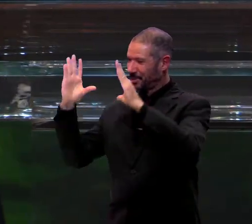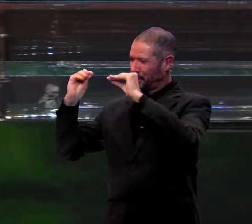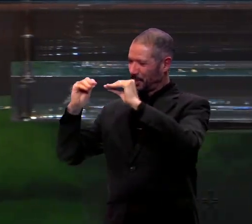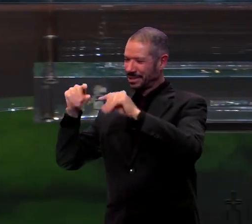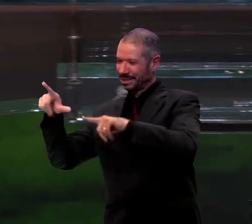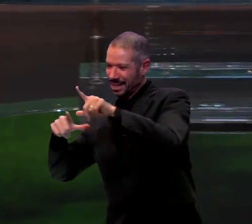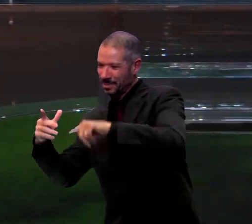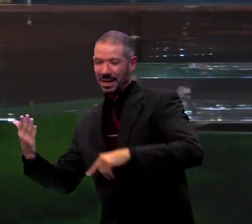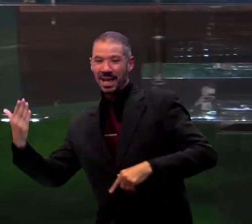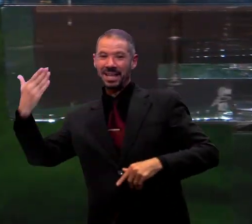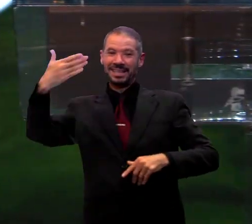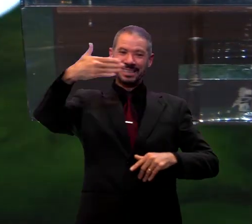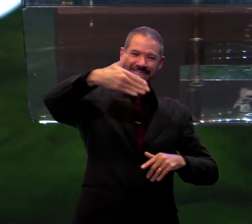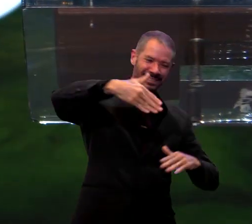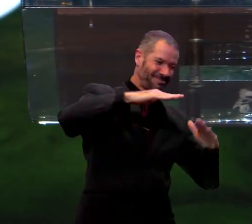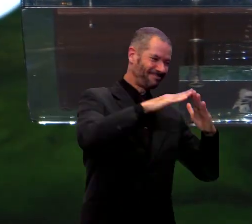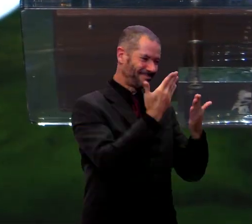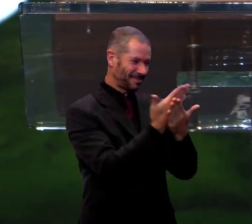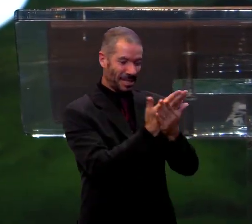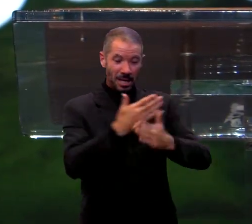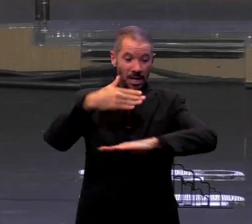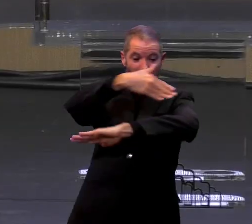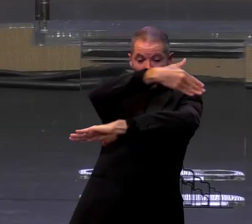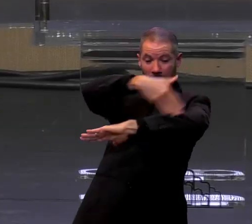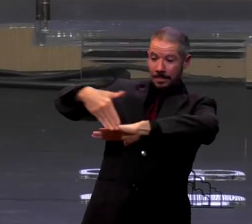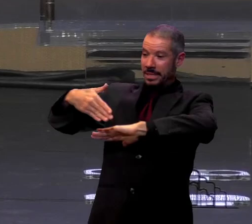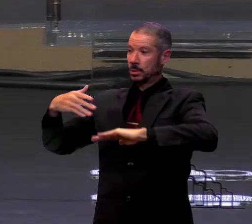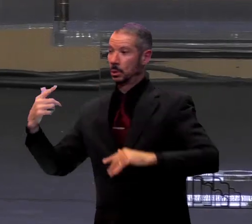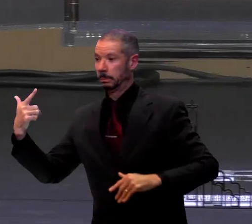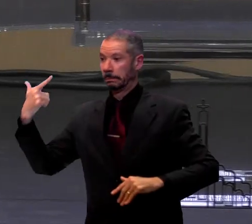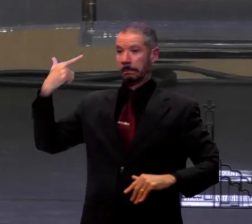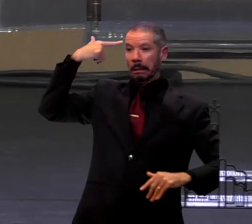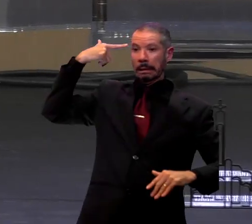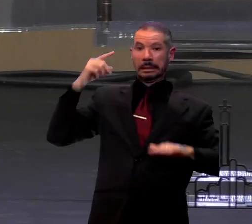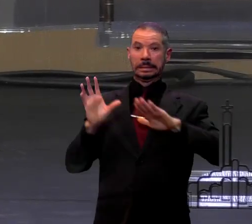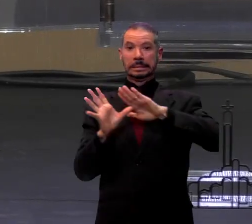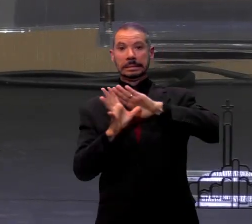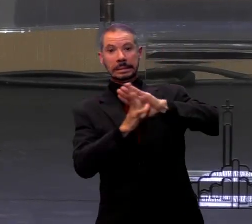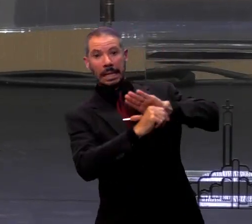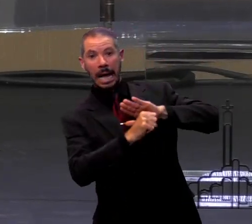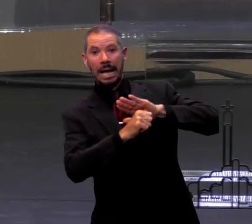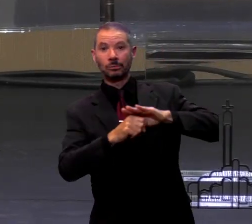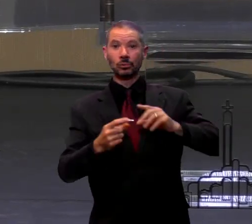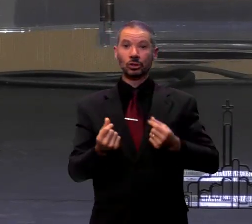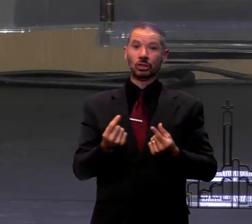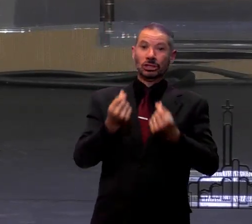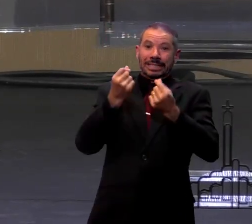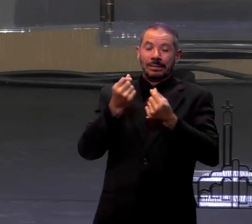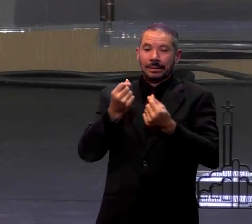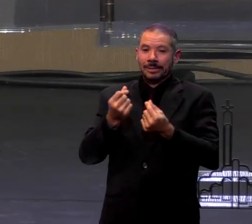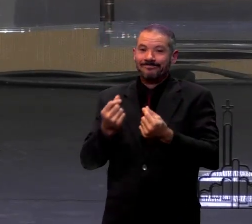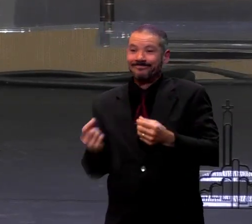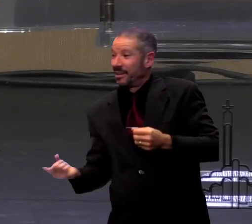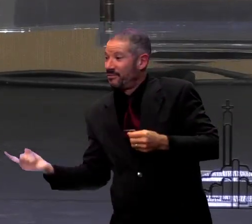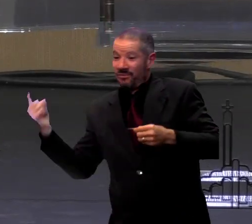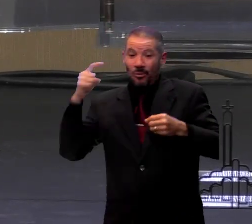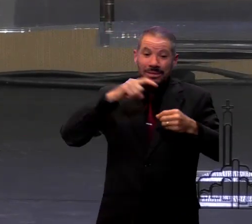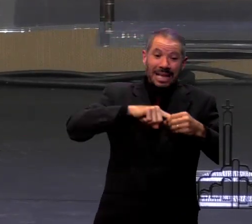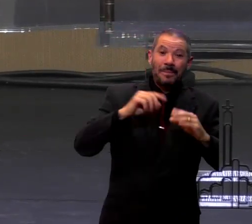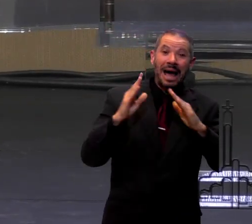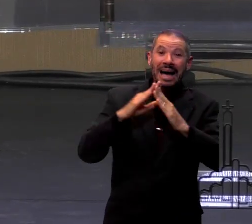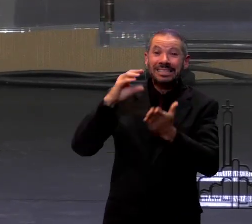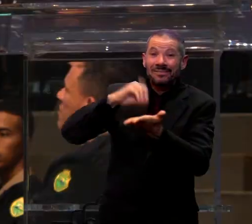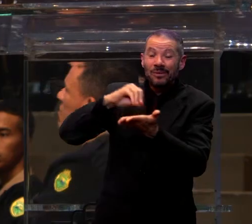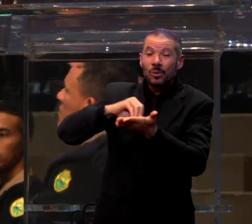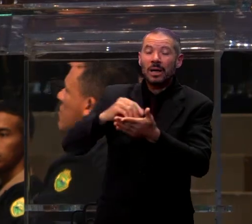trabalho indo de noite para estudar. E no caminho fui assaltado. Levaram todo o recurso, eu não tinha dinheiro nem para voltar para casa.